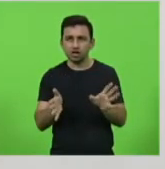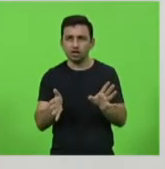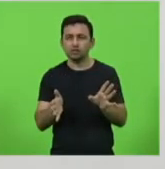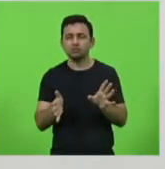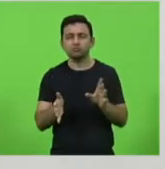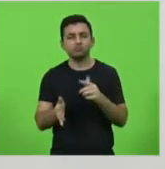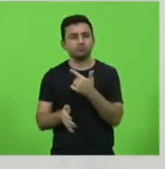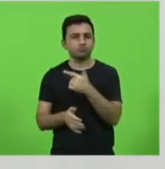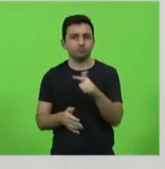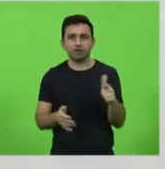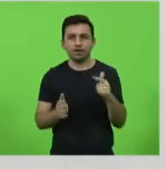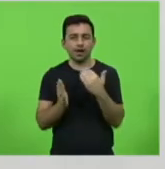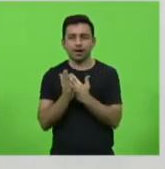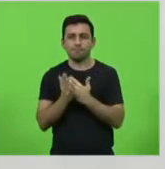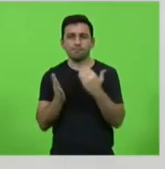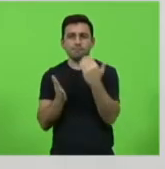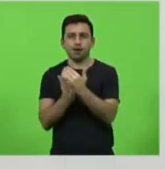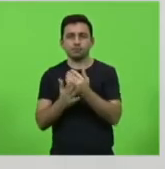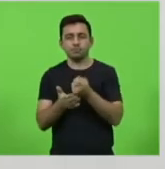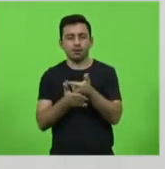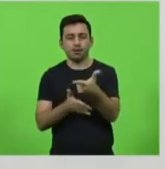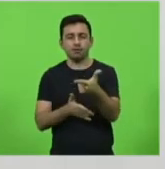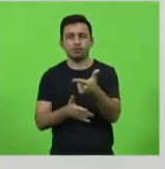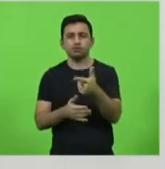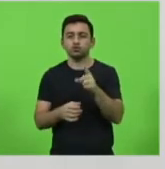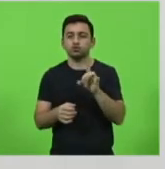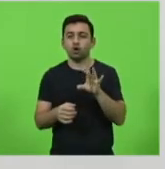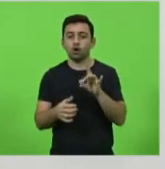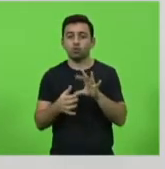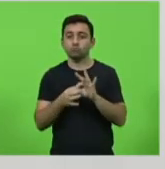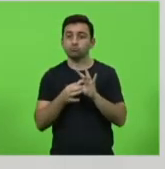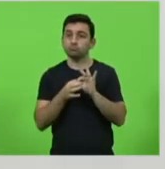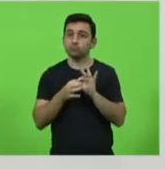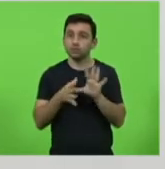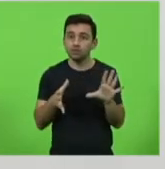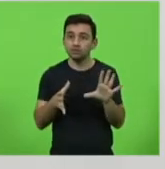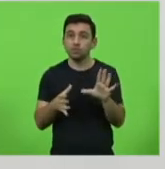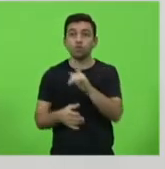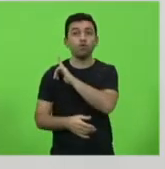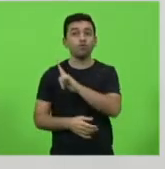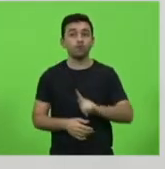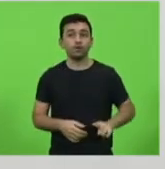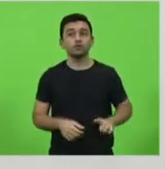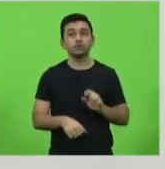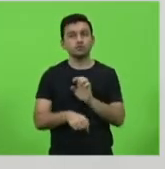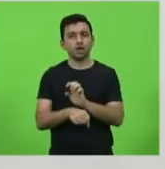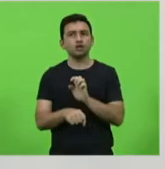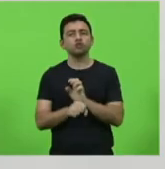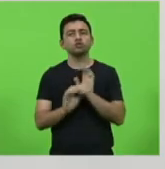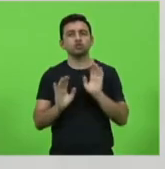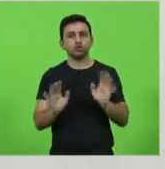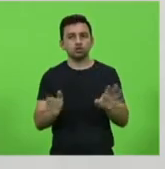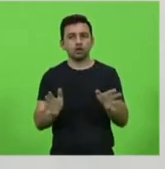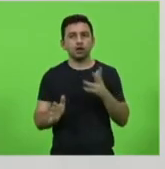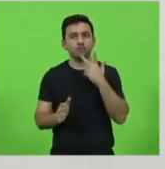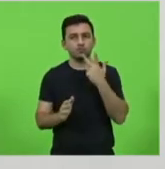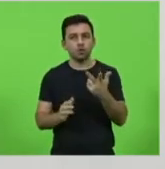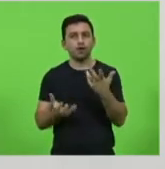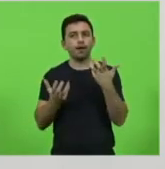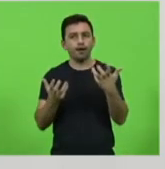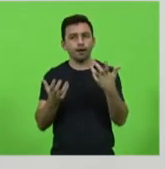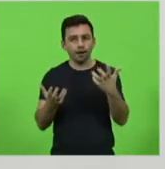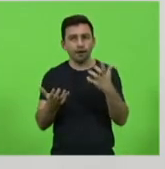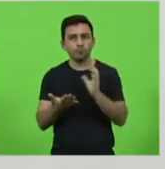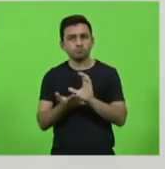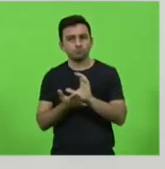implica aumento de despesa. Autoriza, se quiser, o governo do Estado, que já sinalizou que quer, a fazer